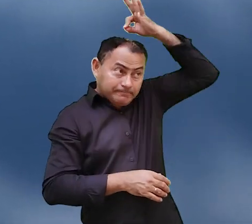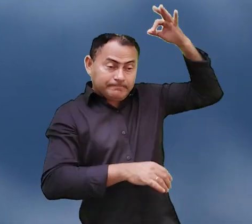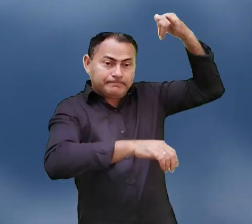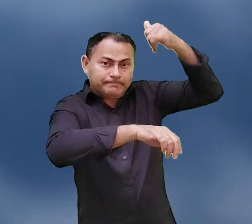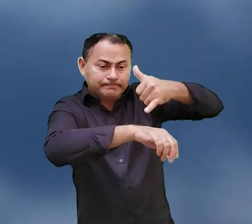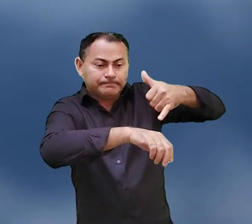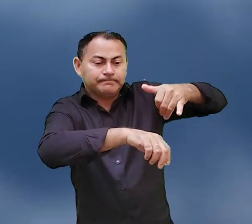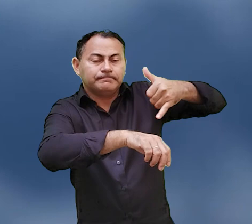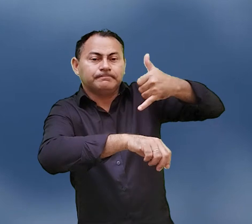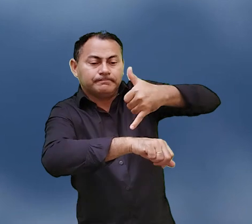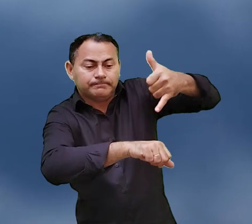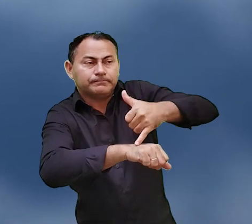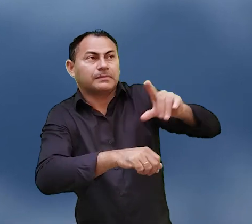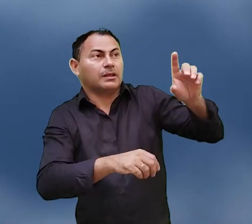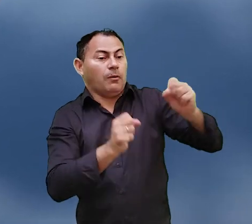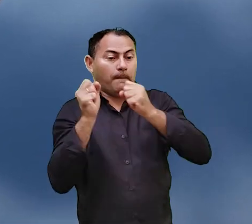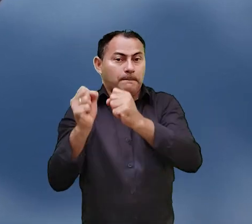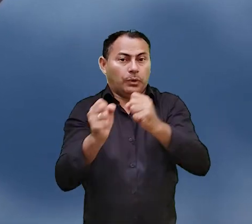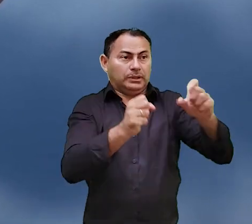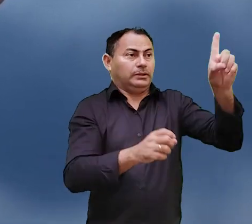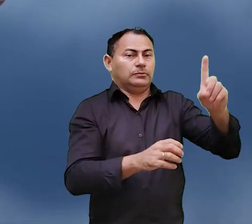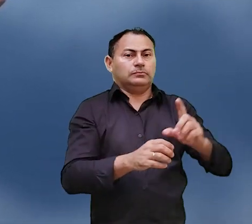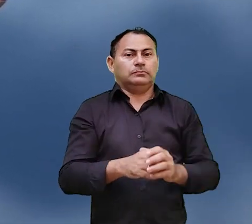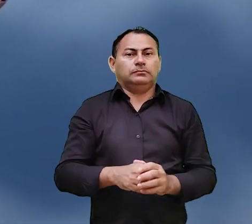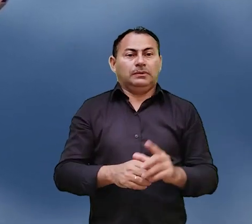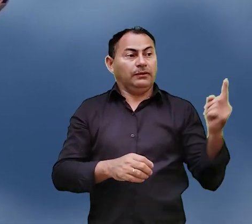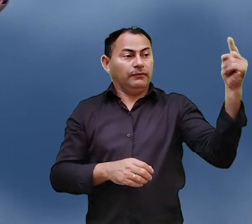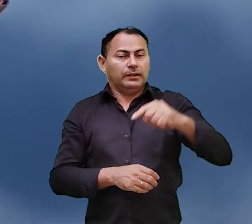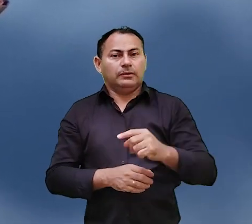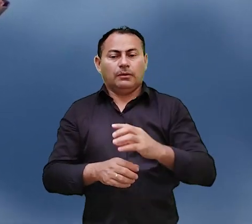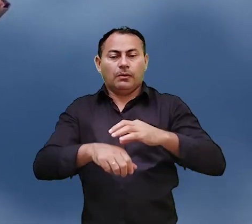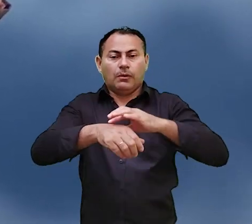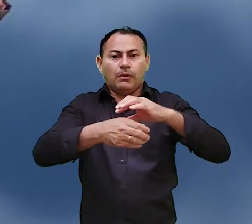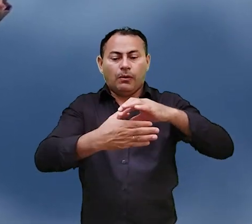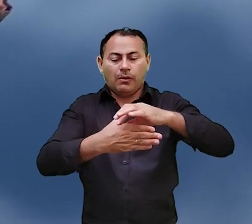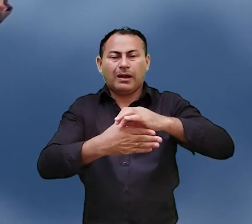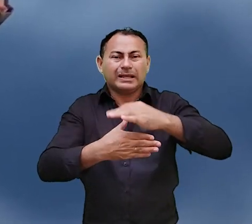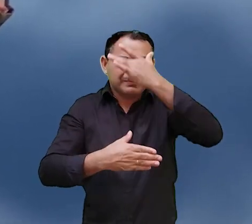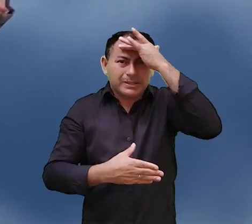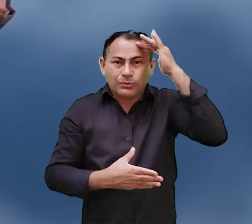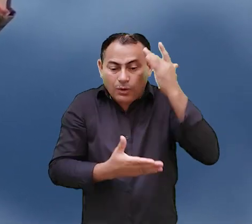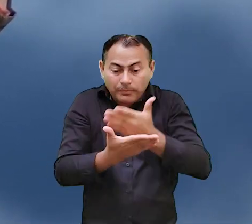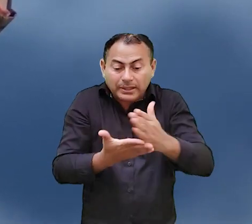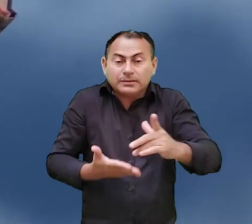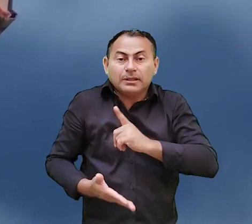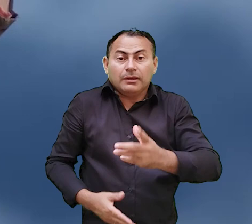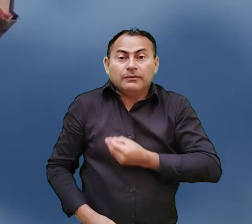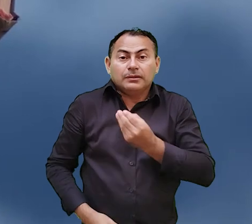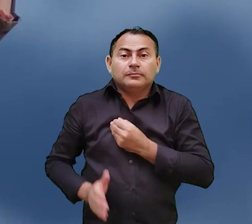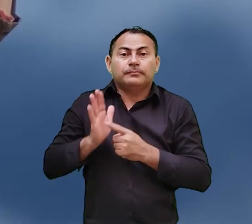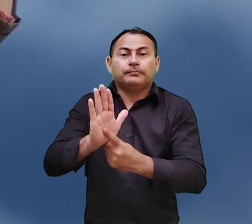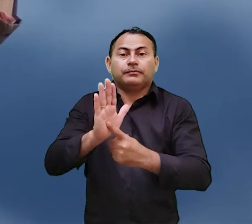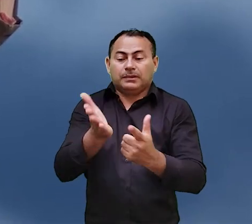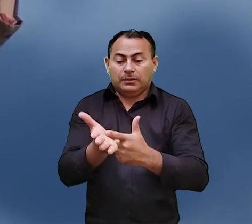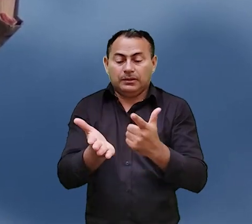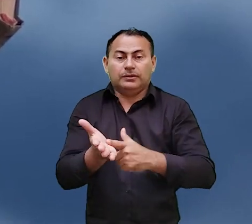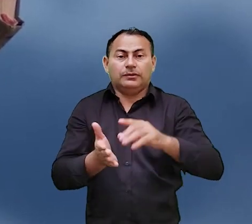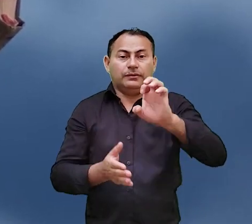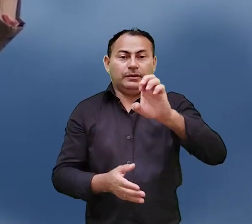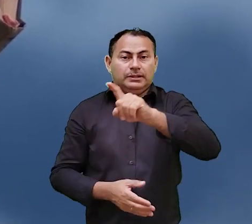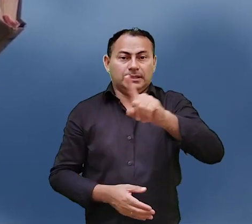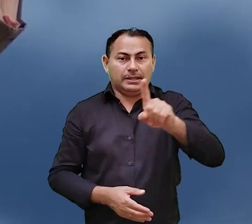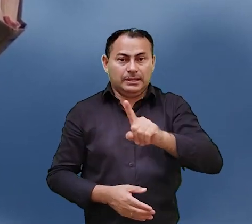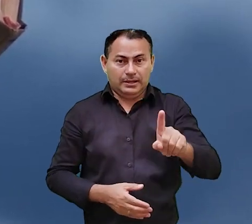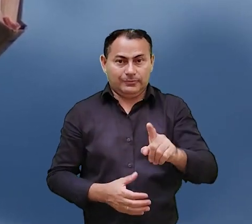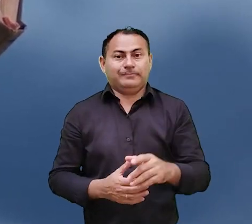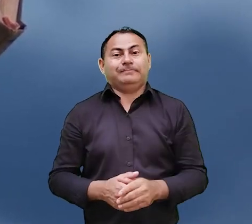Espírito sobre a pregação, então quando o poder de Deus vem, aqueles ossos passam a ter vida. É essa a ilustração do